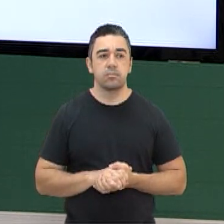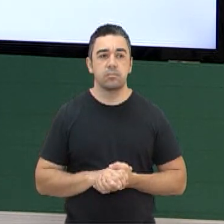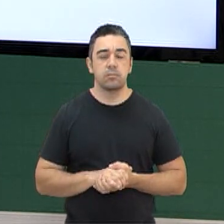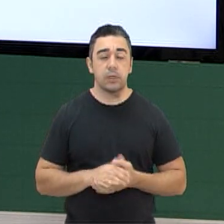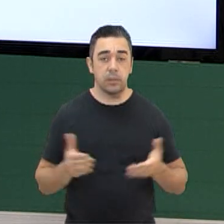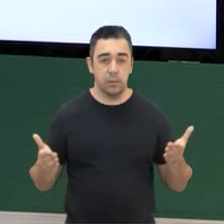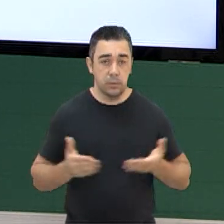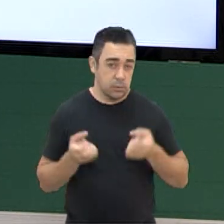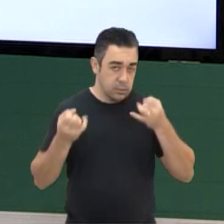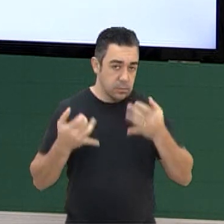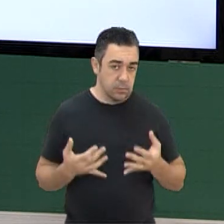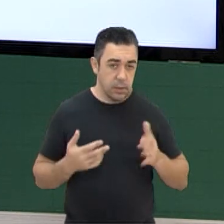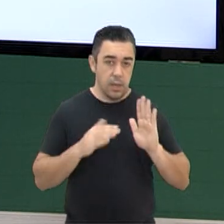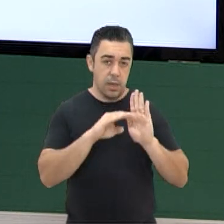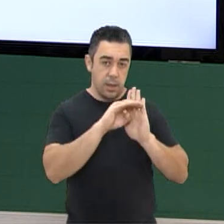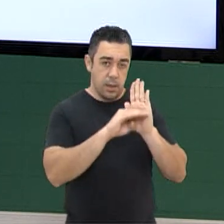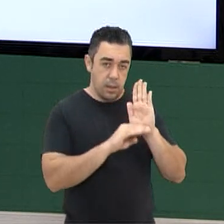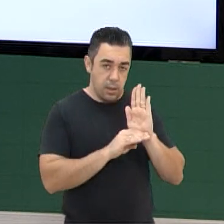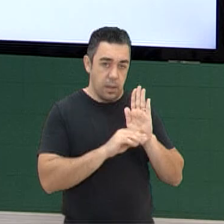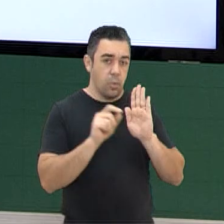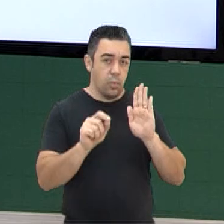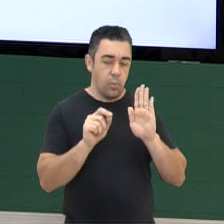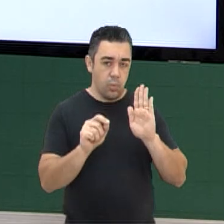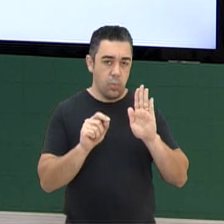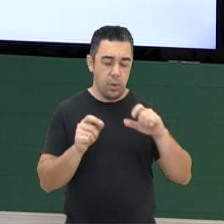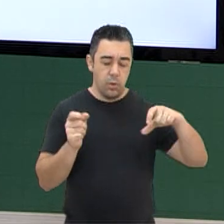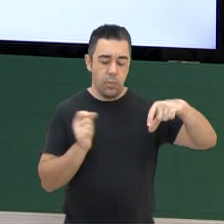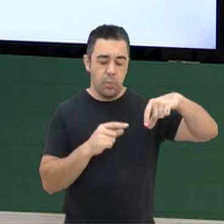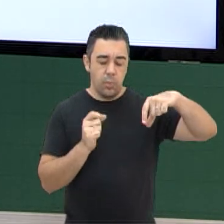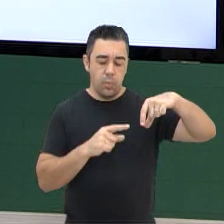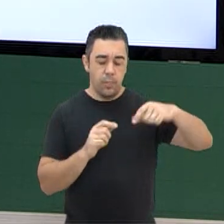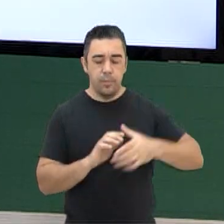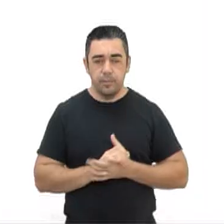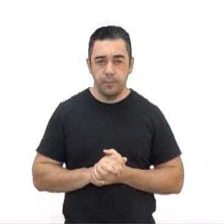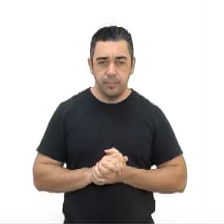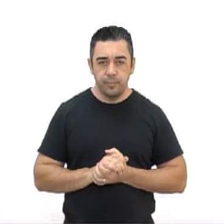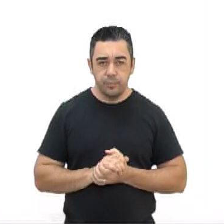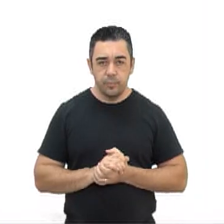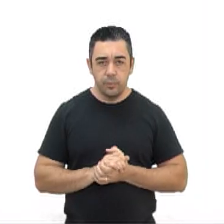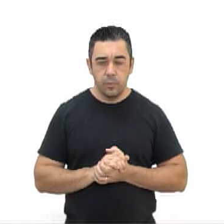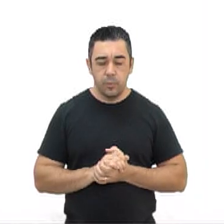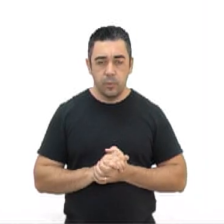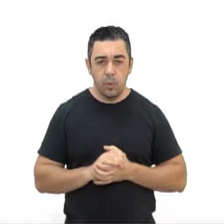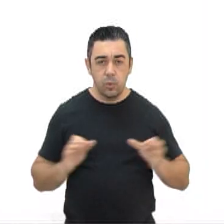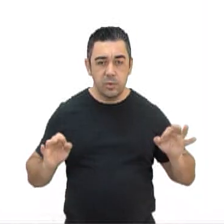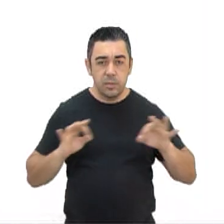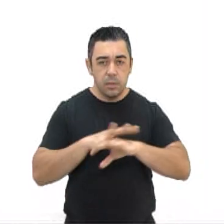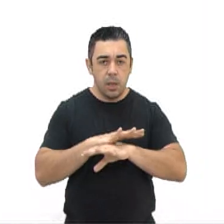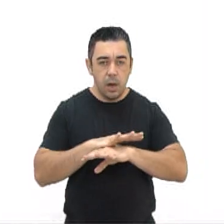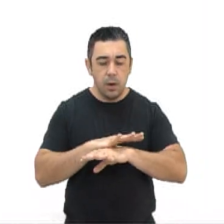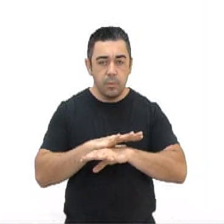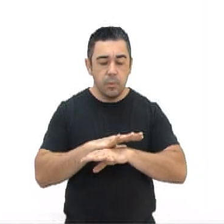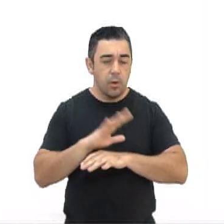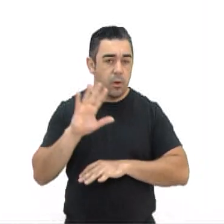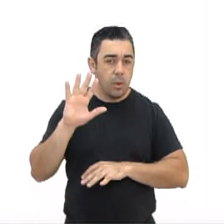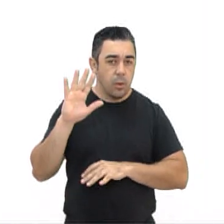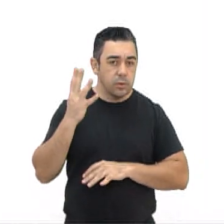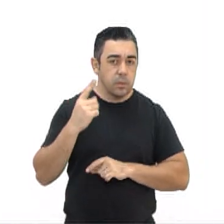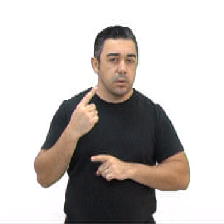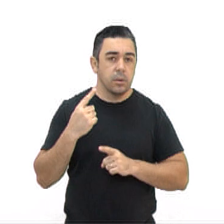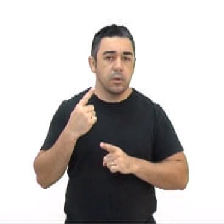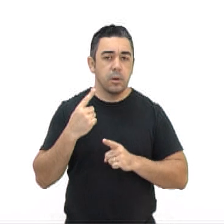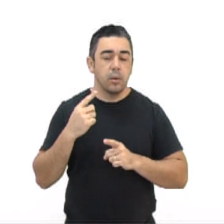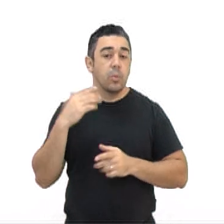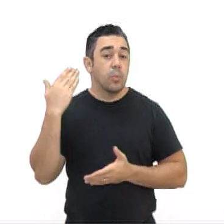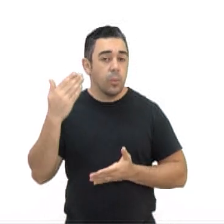Vamos falar agora sobre algumas regras do goalball. O término imediato do jogo acontece quando uma